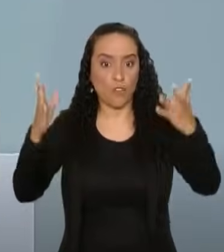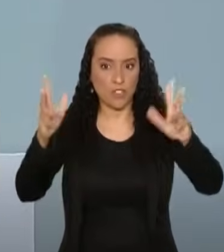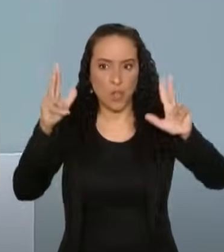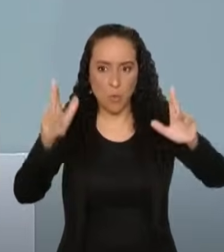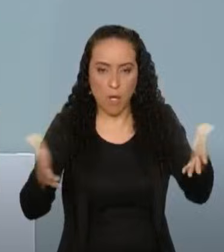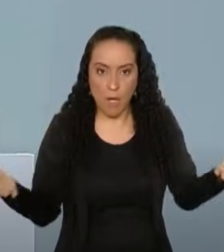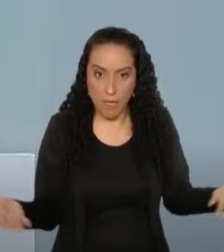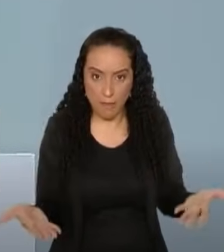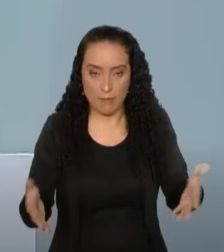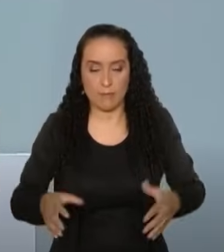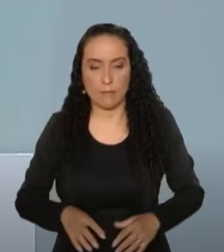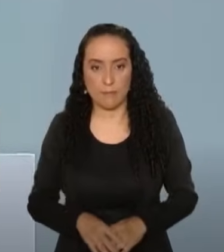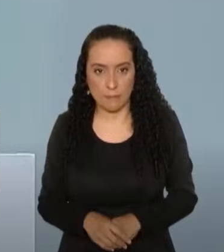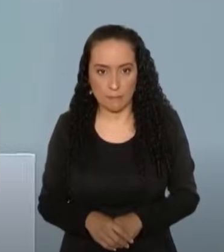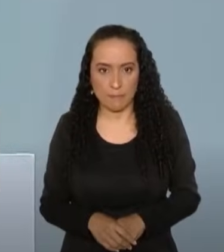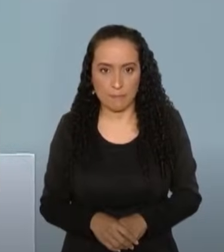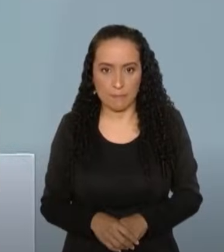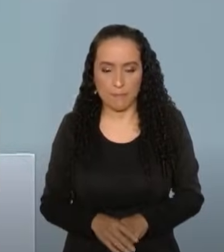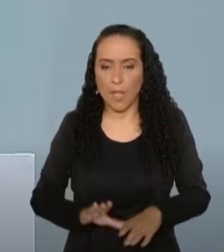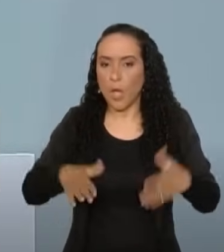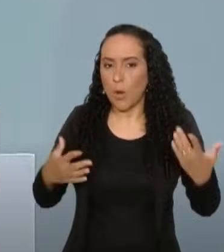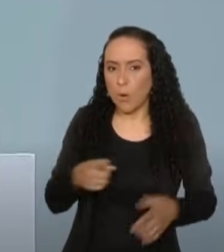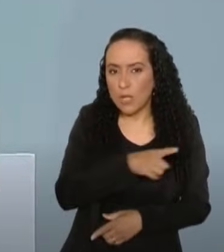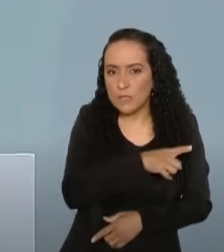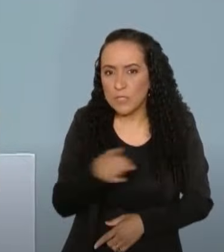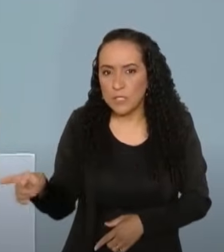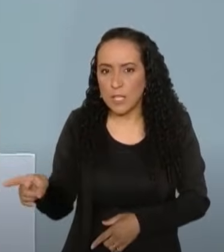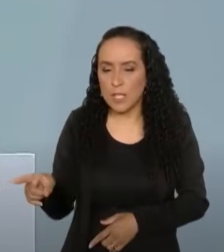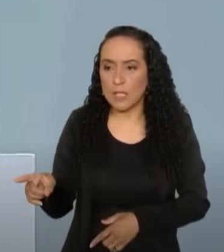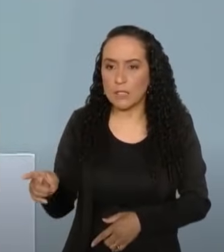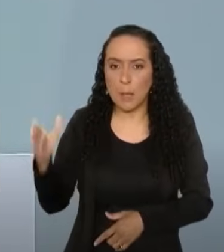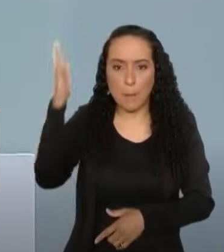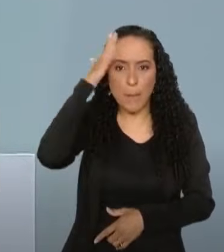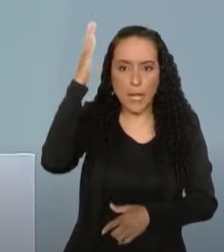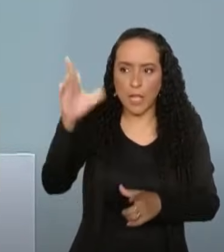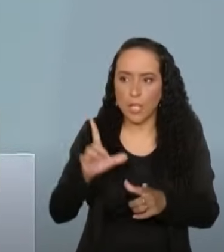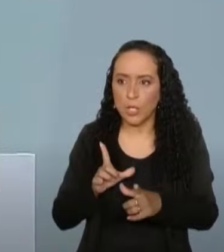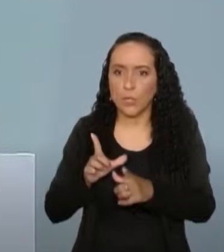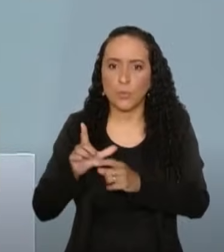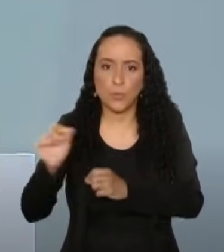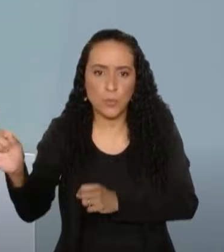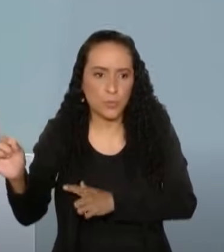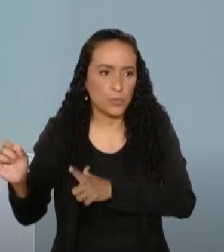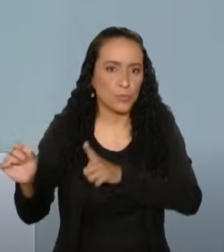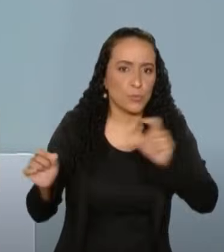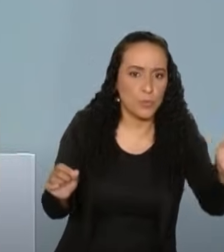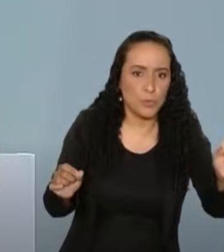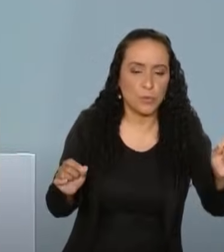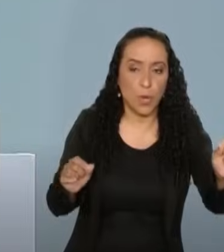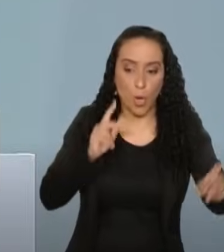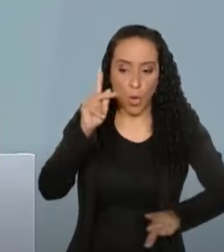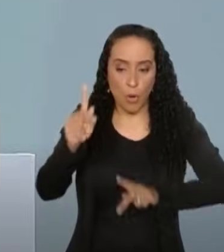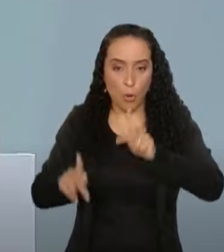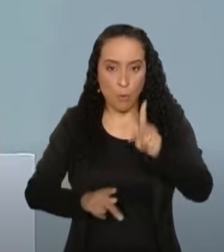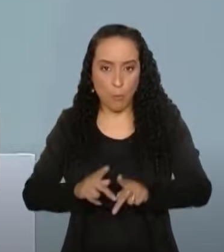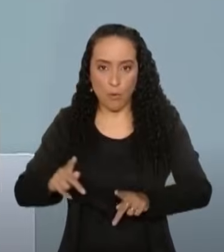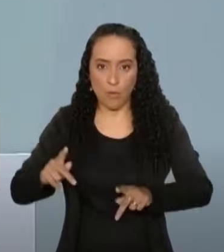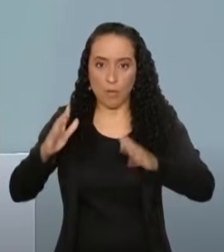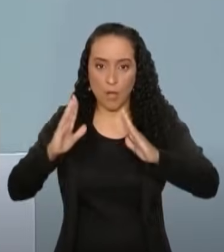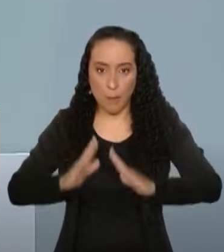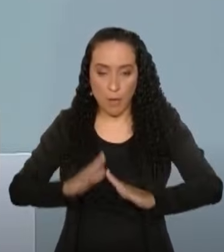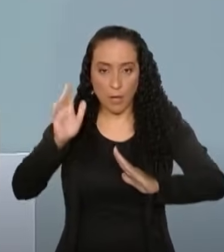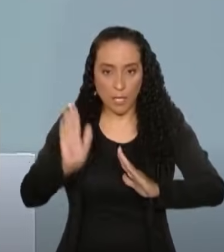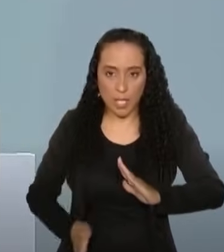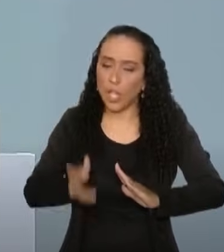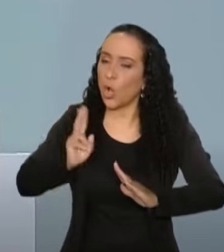desse porte. Quando vocês deixarem Belém, o povo da cidade permanecerá com os